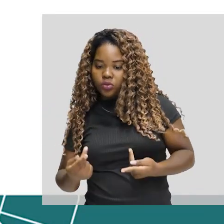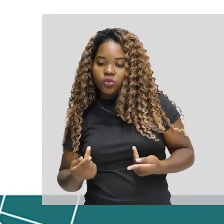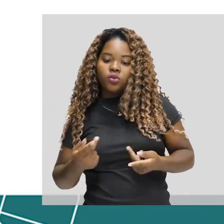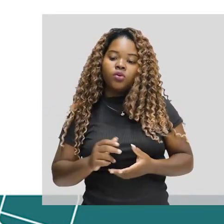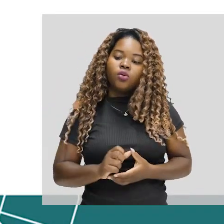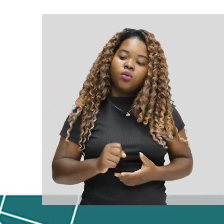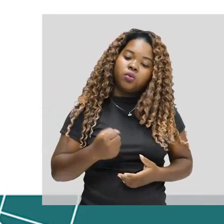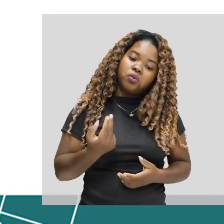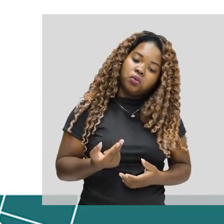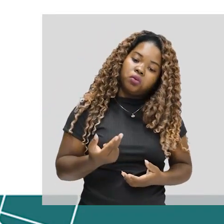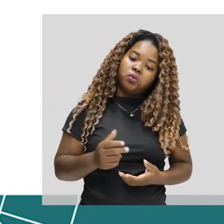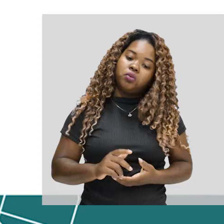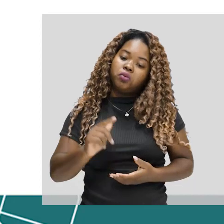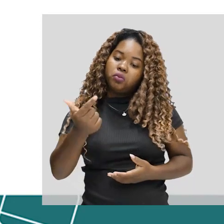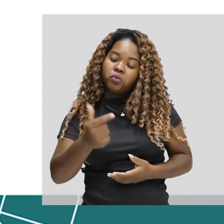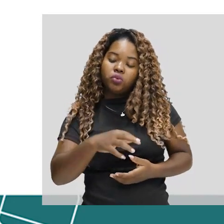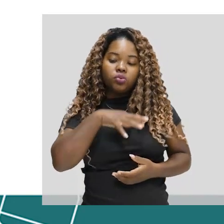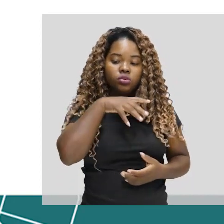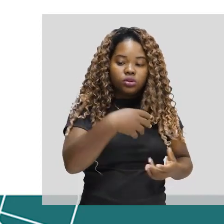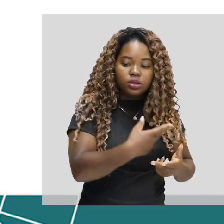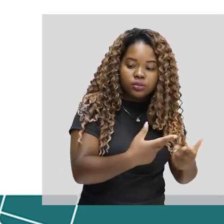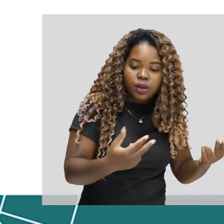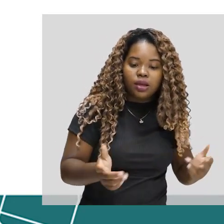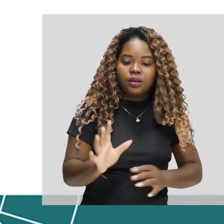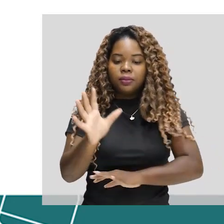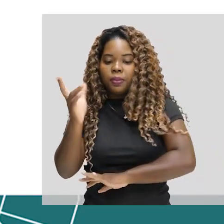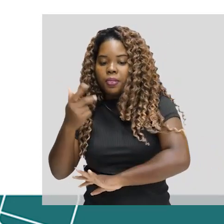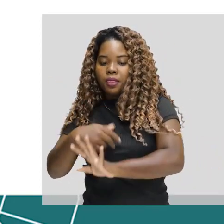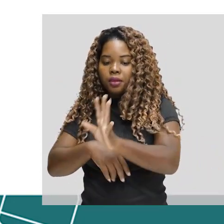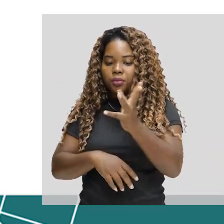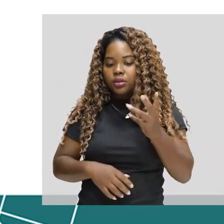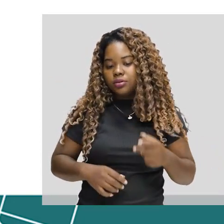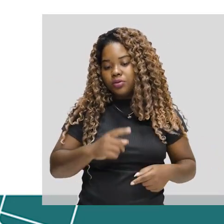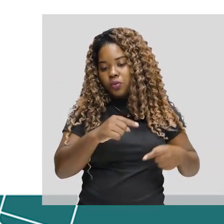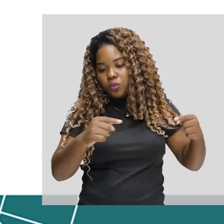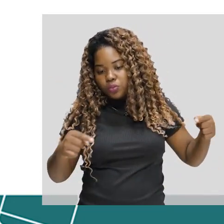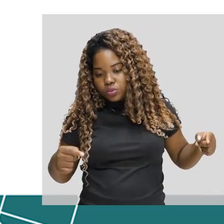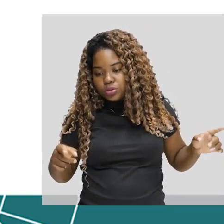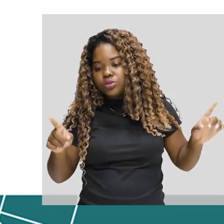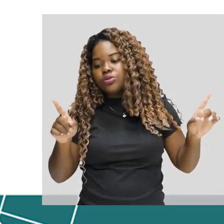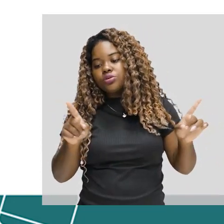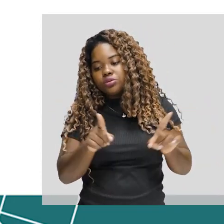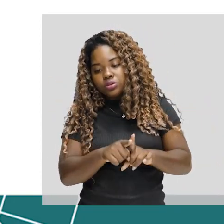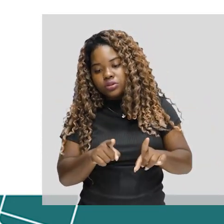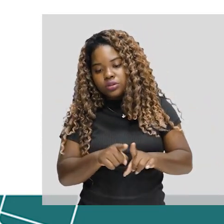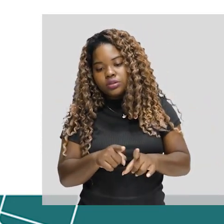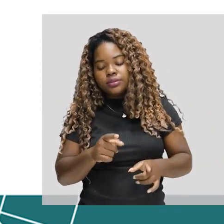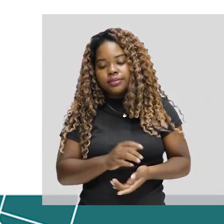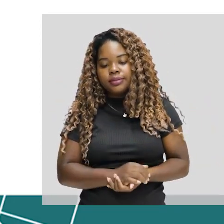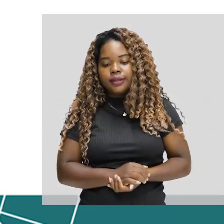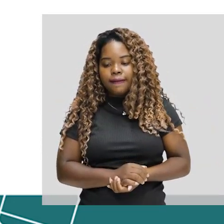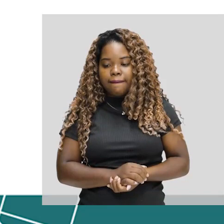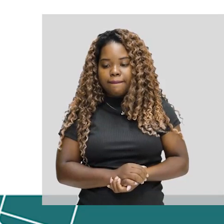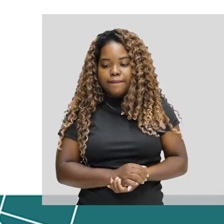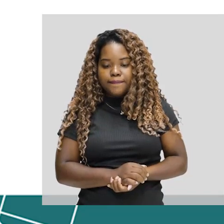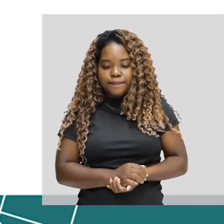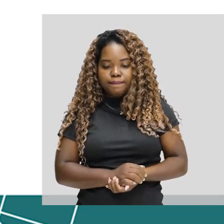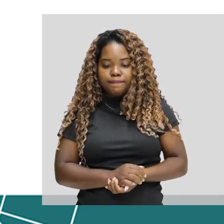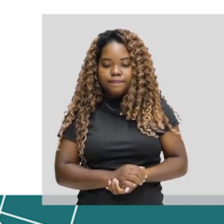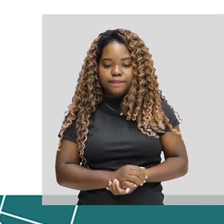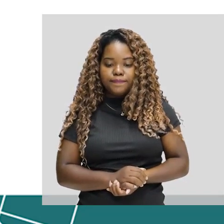humanos, né, como outros seres, como eu falei do lobo mau, mas aí eu tenho animais, tem planta,